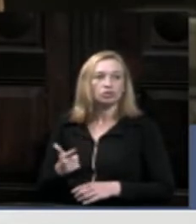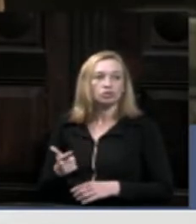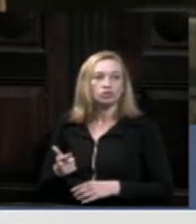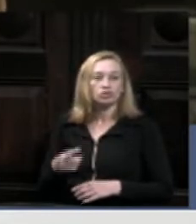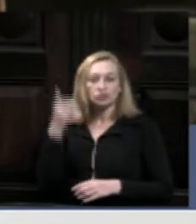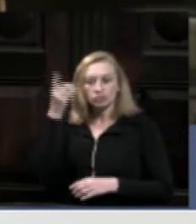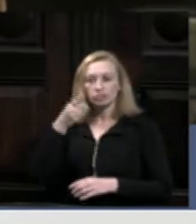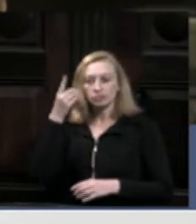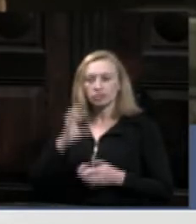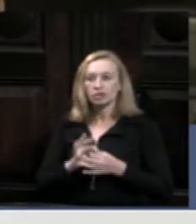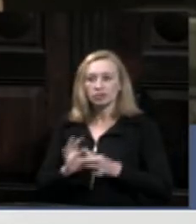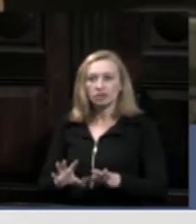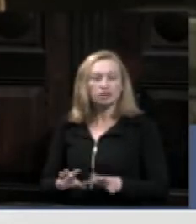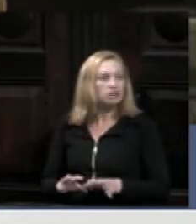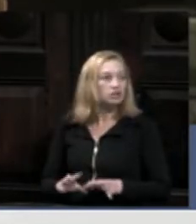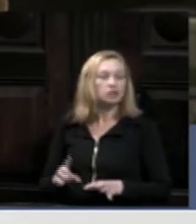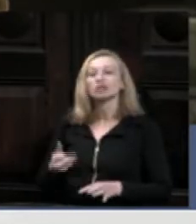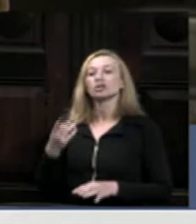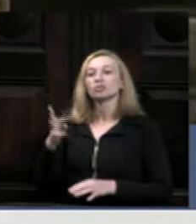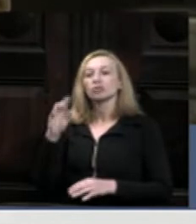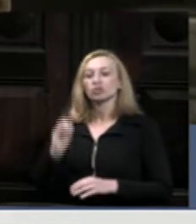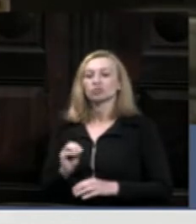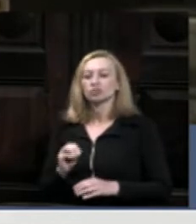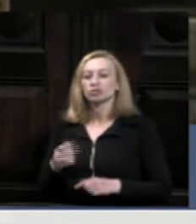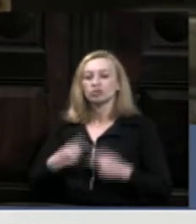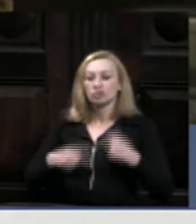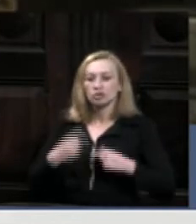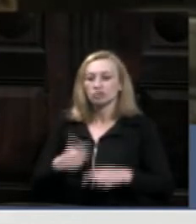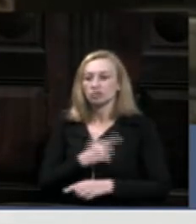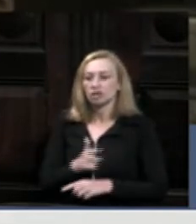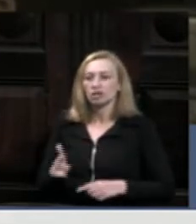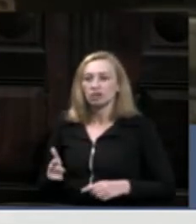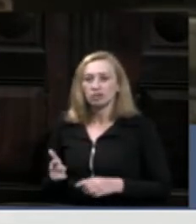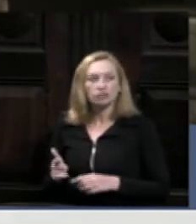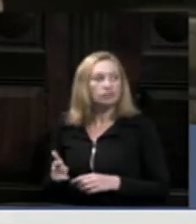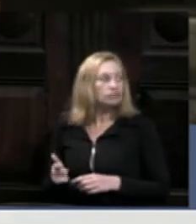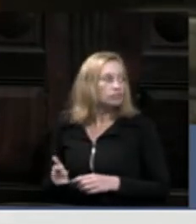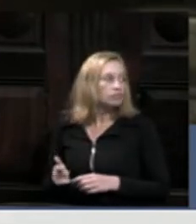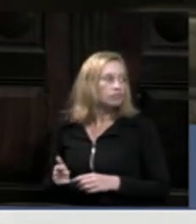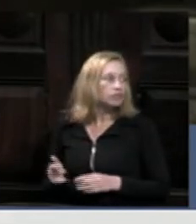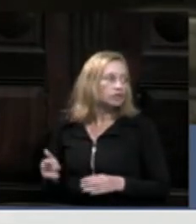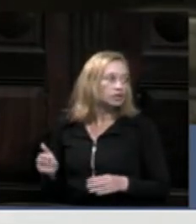2015. De autoria do deputado Bruno Dauari, em discussão. Não havendo que queira discutir, encerrada a discussão.